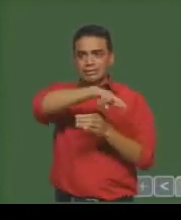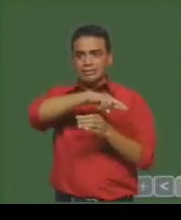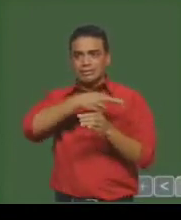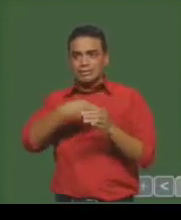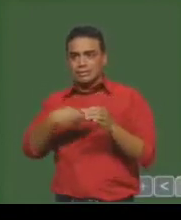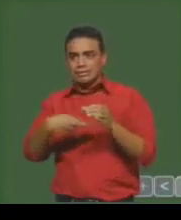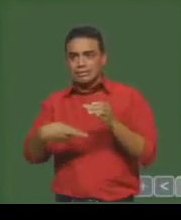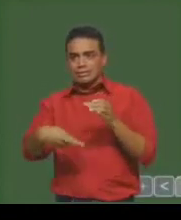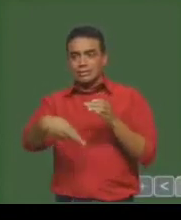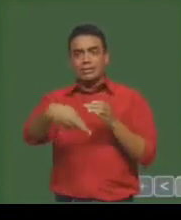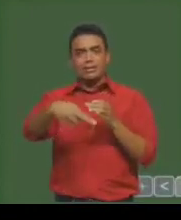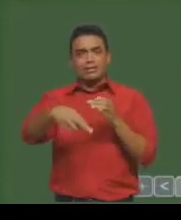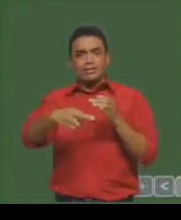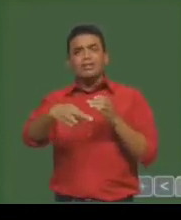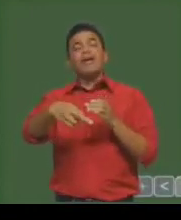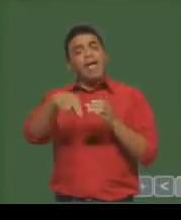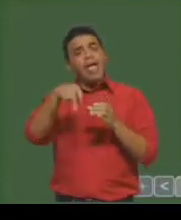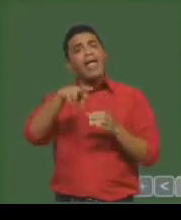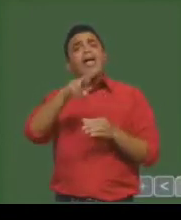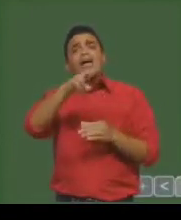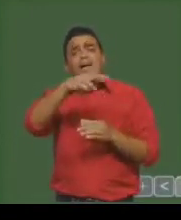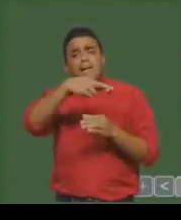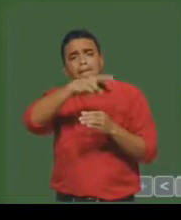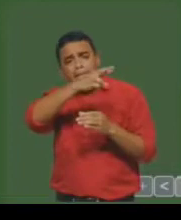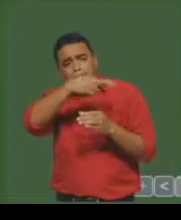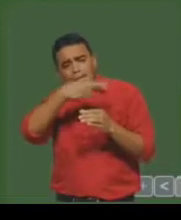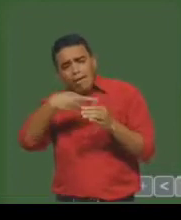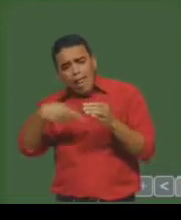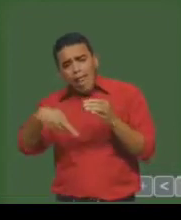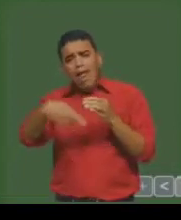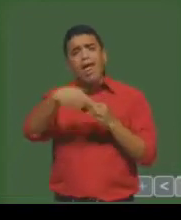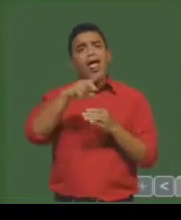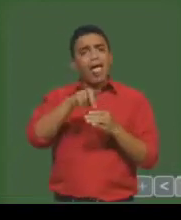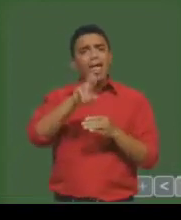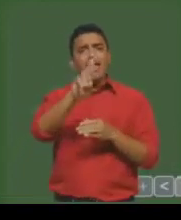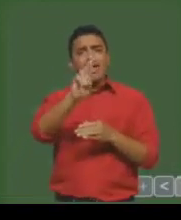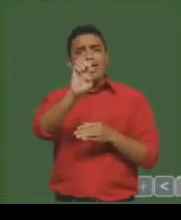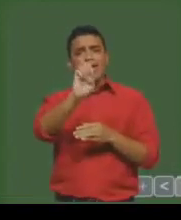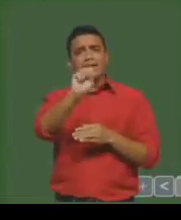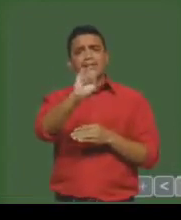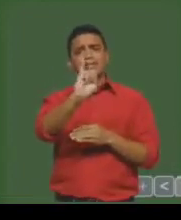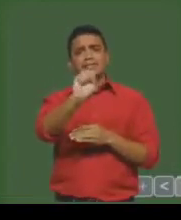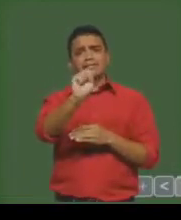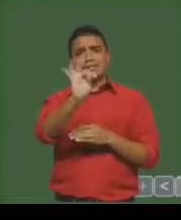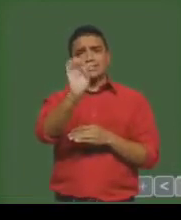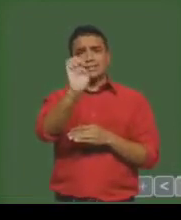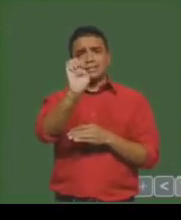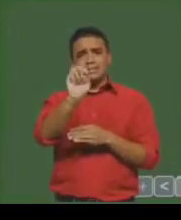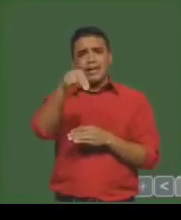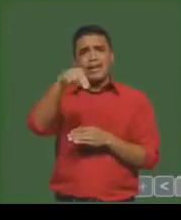Esse fio enroladinho é a resistência do chuveiro, né? O que acontece? Por que ele está